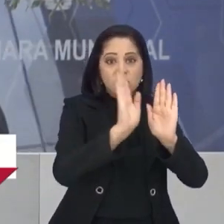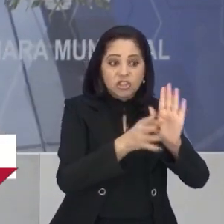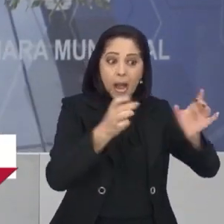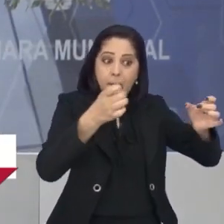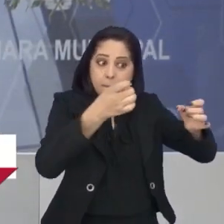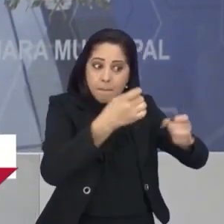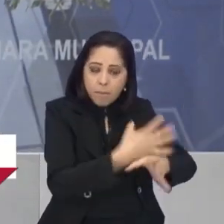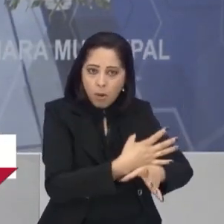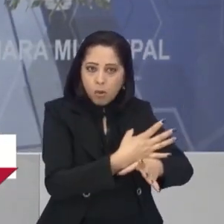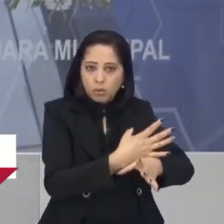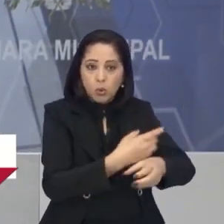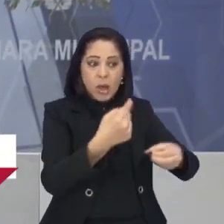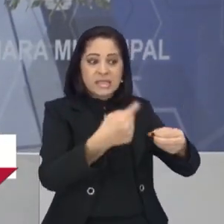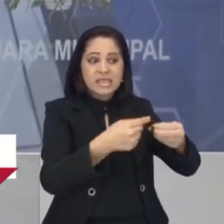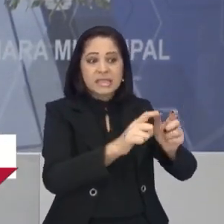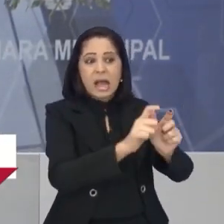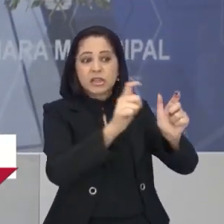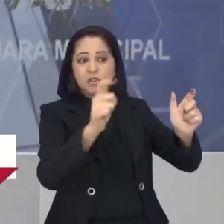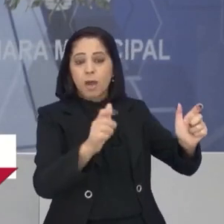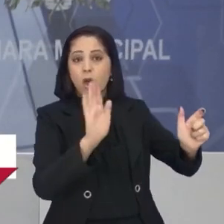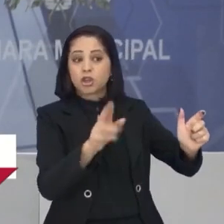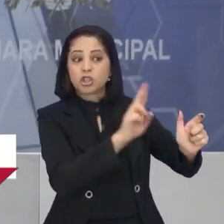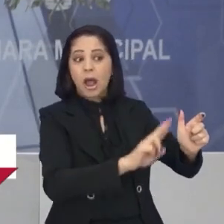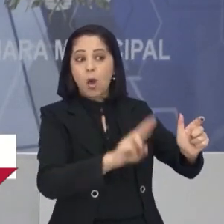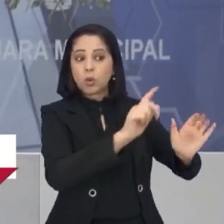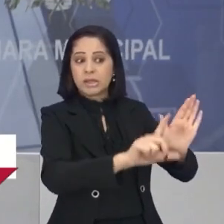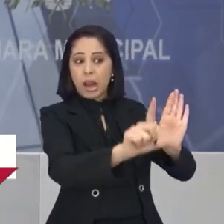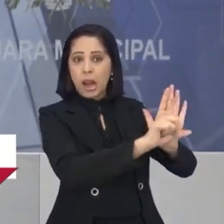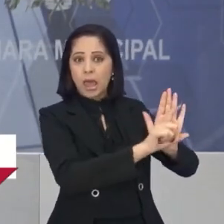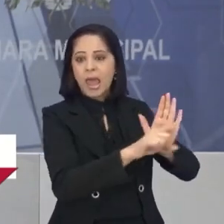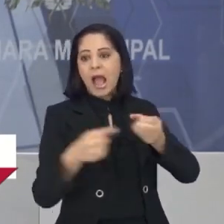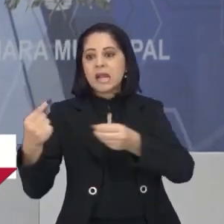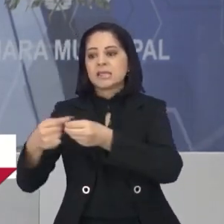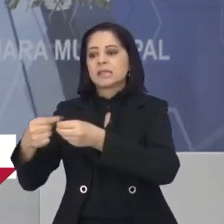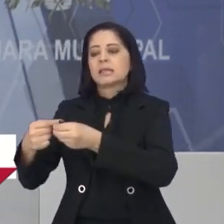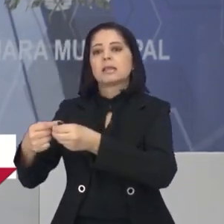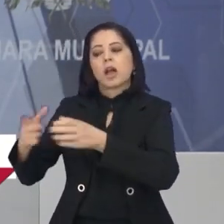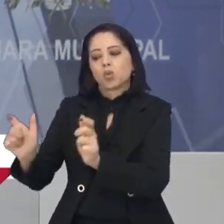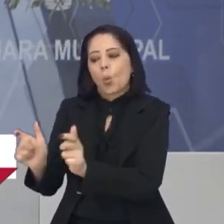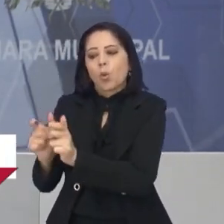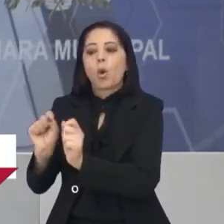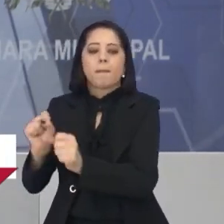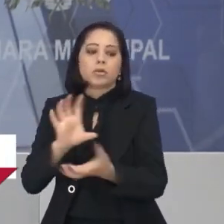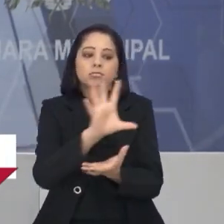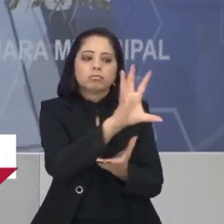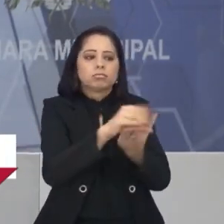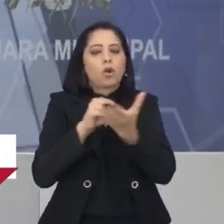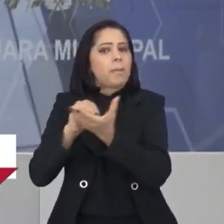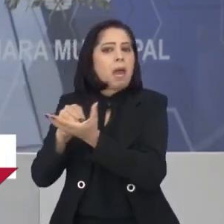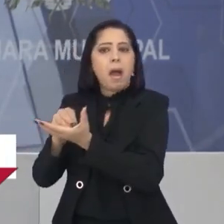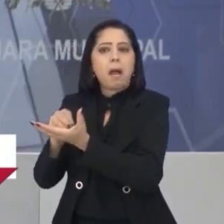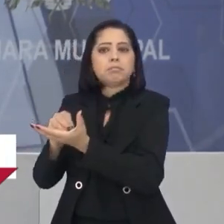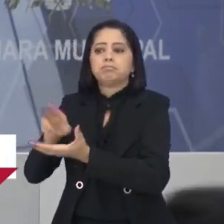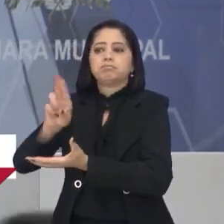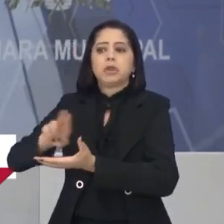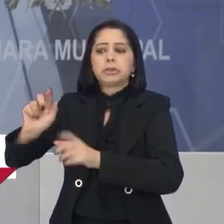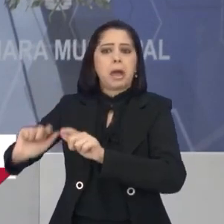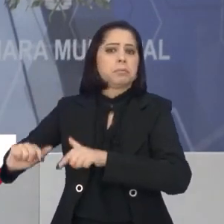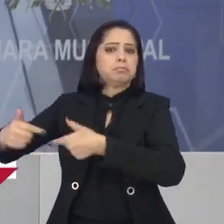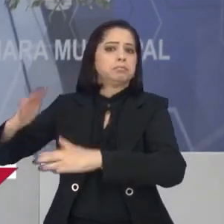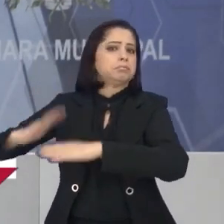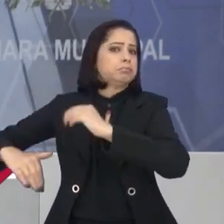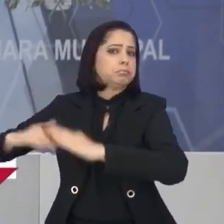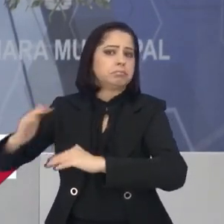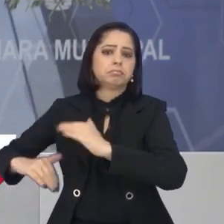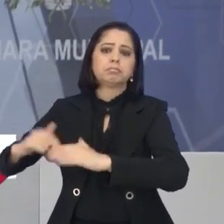por estruturas administrativas mais bem eh estabelecidas E com isso facilitar o